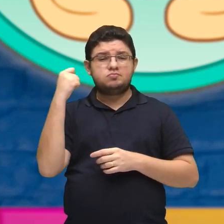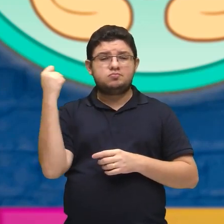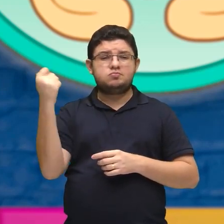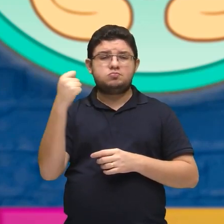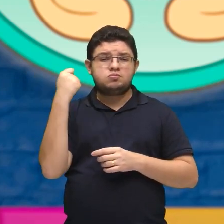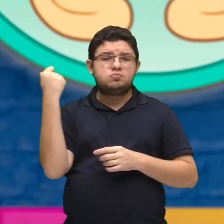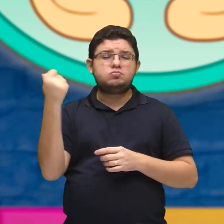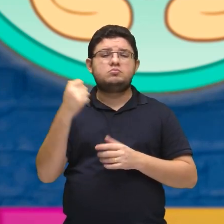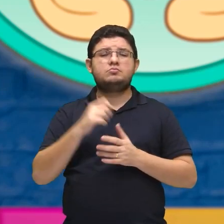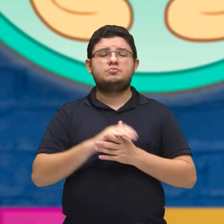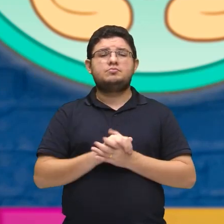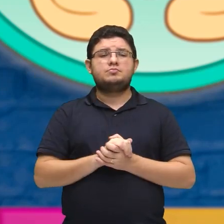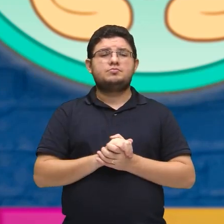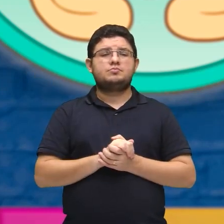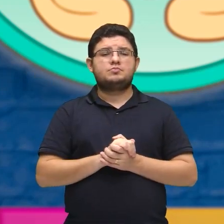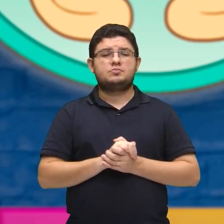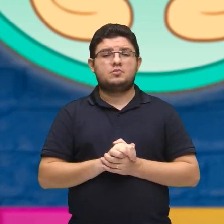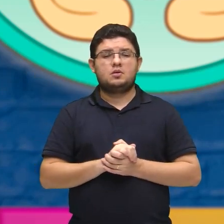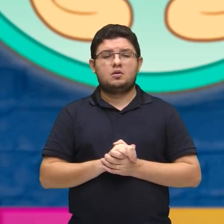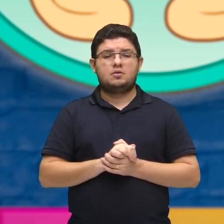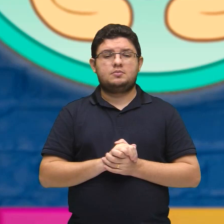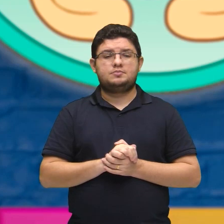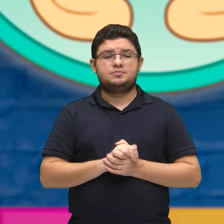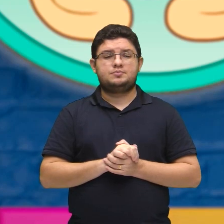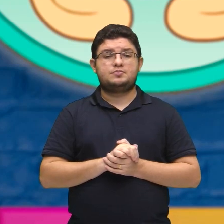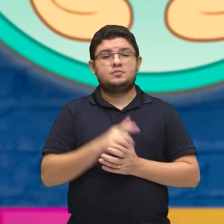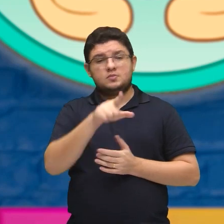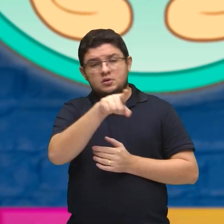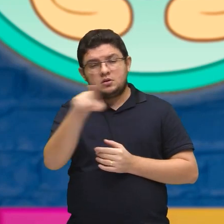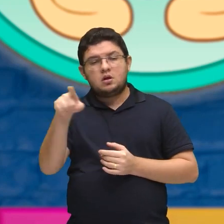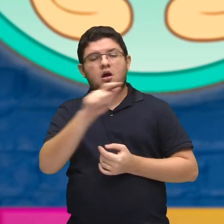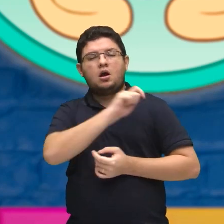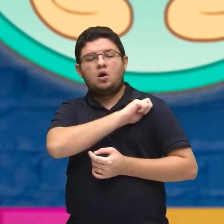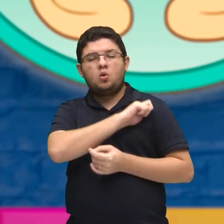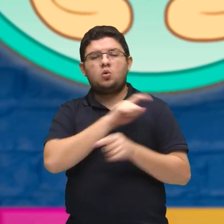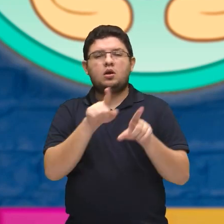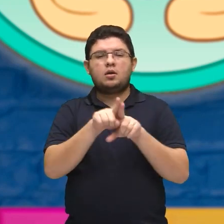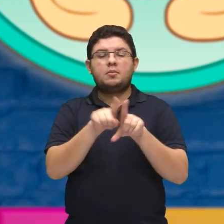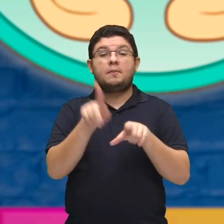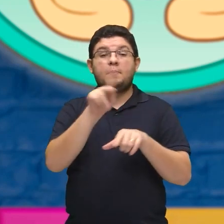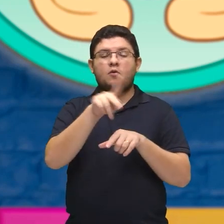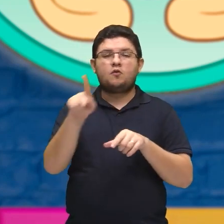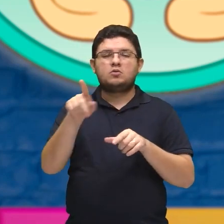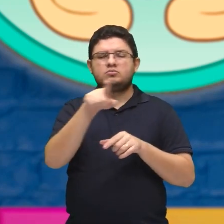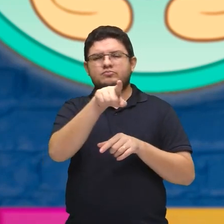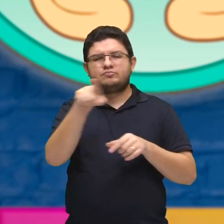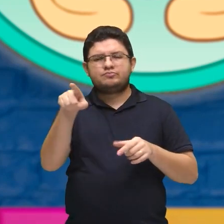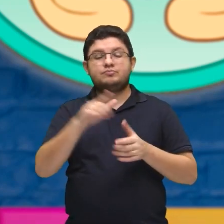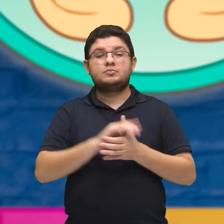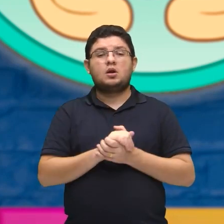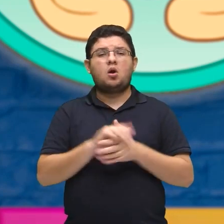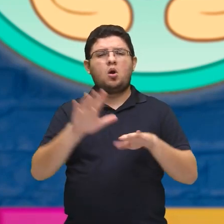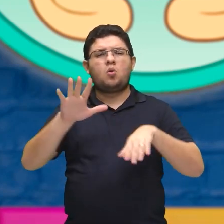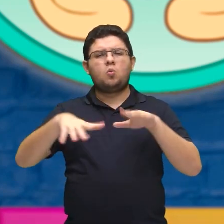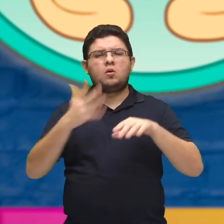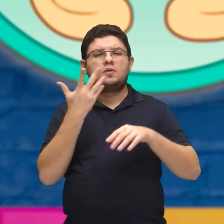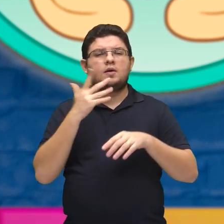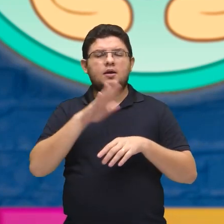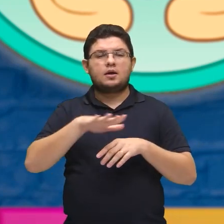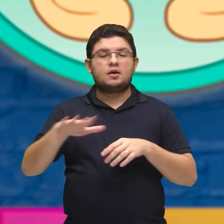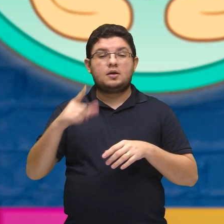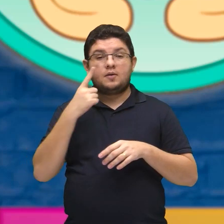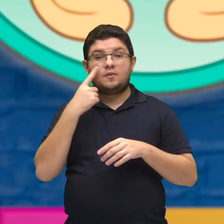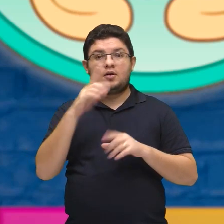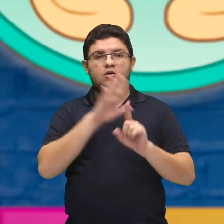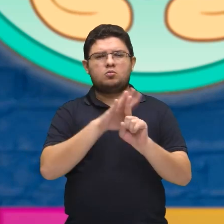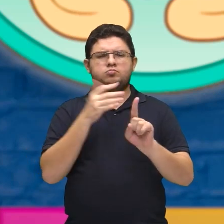Queridos alunos e queridos professores, algumas crianças podem visualizar o